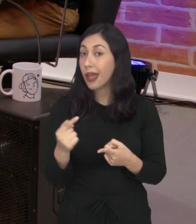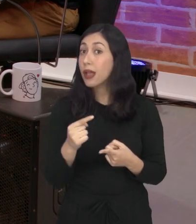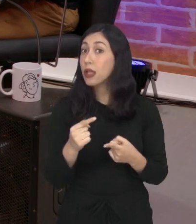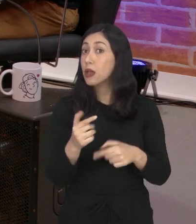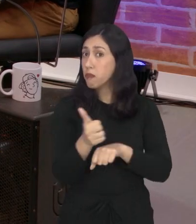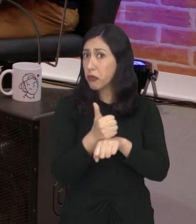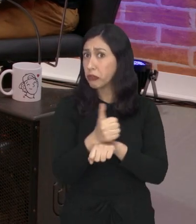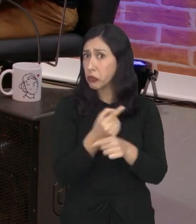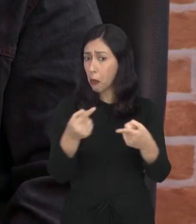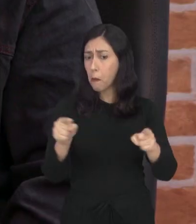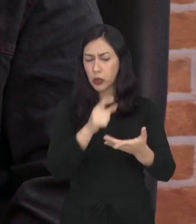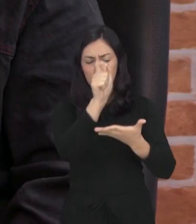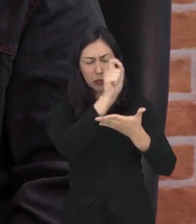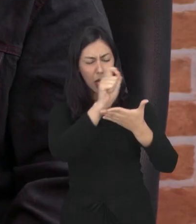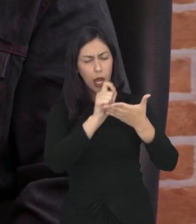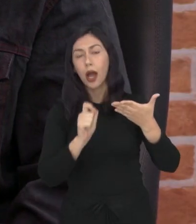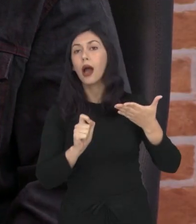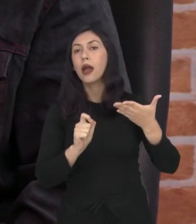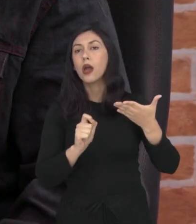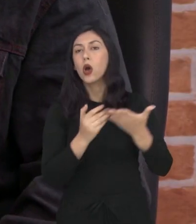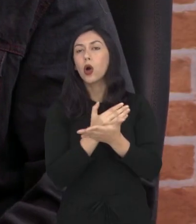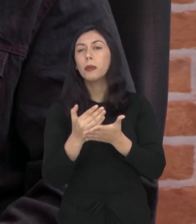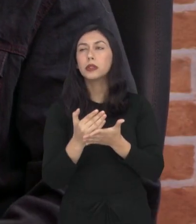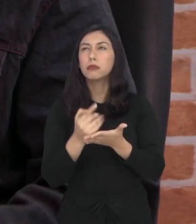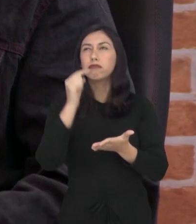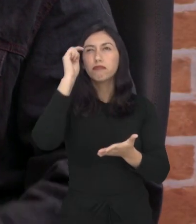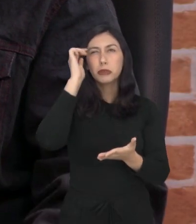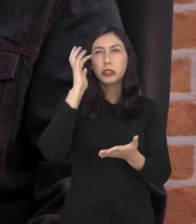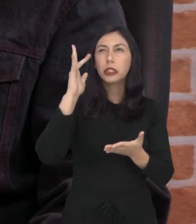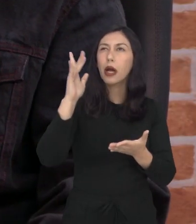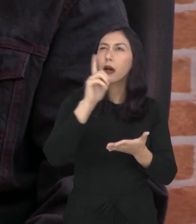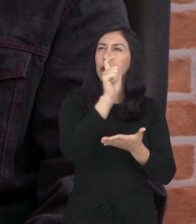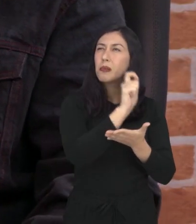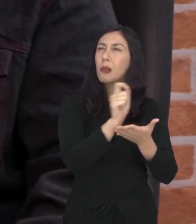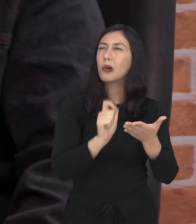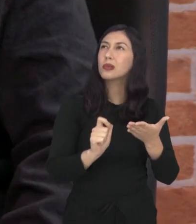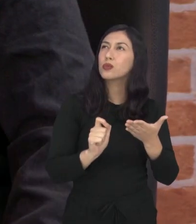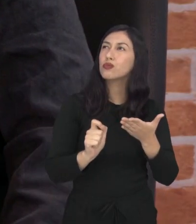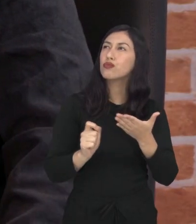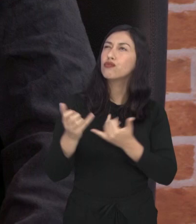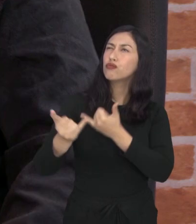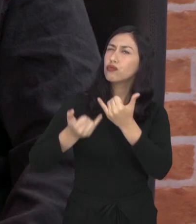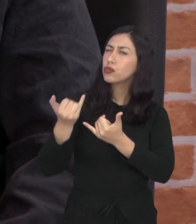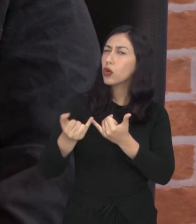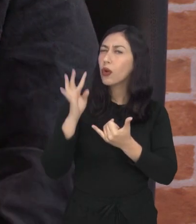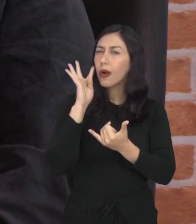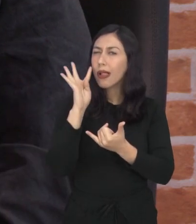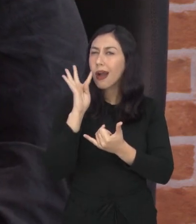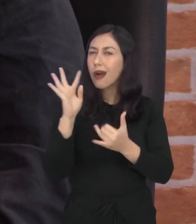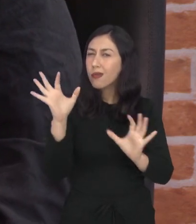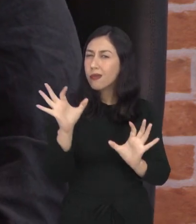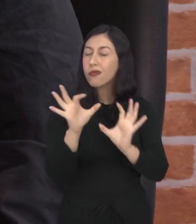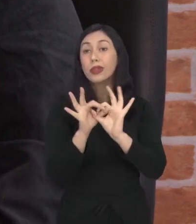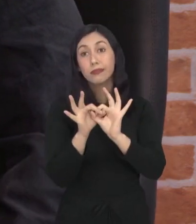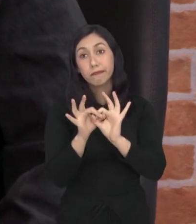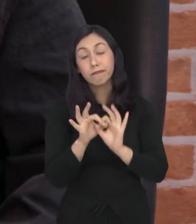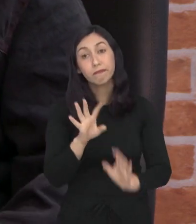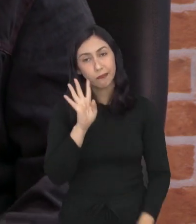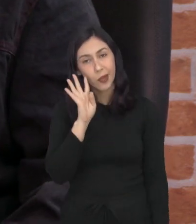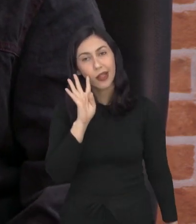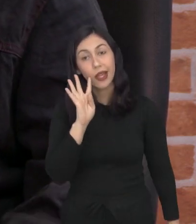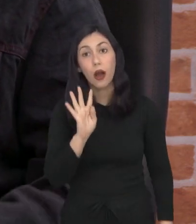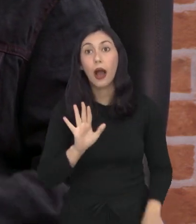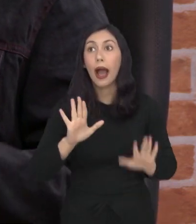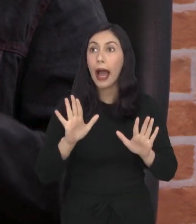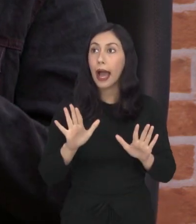é compositor, músico, só que daí ele literalmente programou o jogo sozinho em cima das músicas dele, sabe? Então casa isso. Eu acho muito